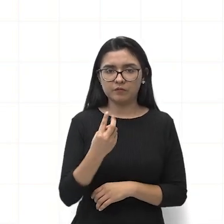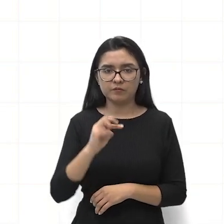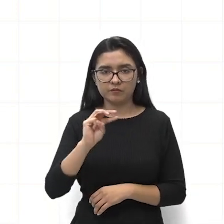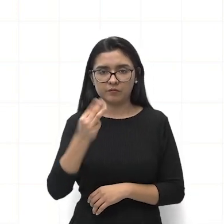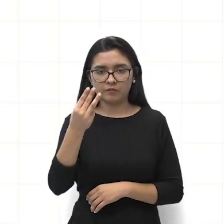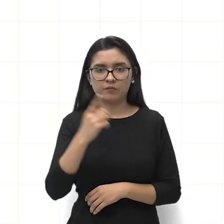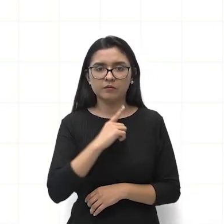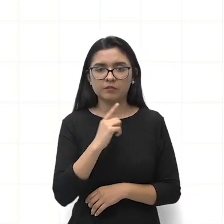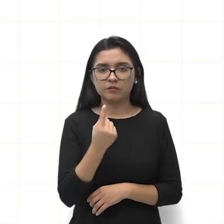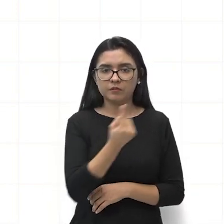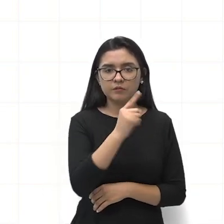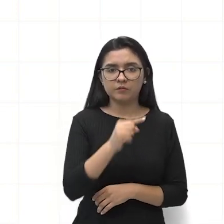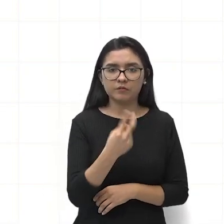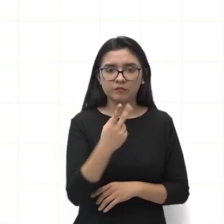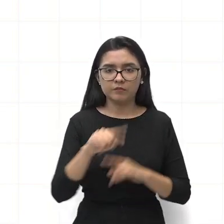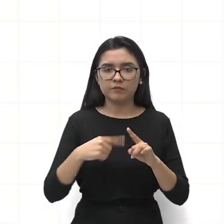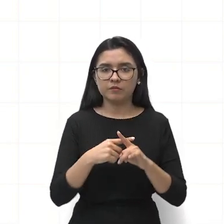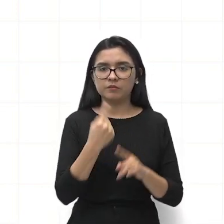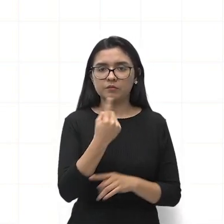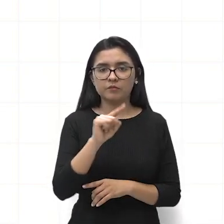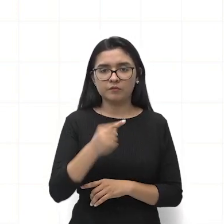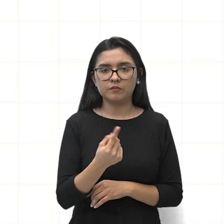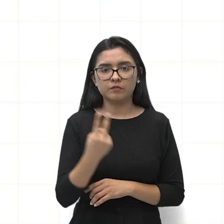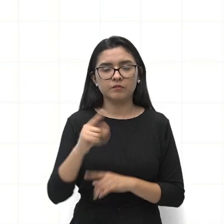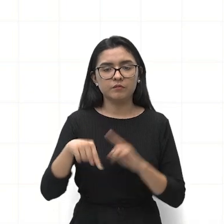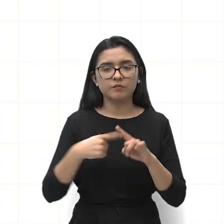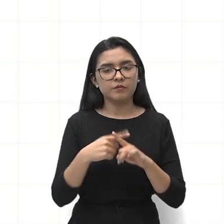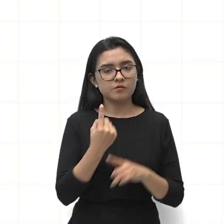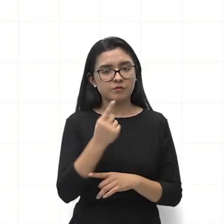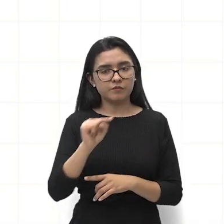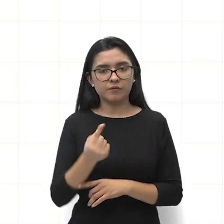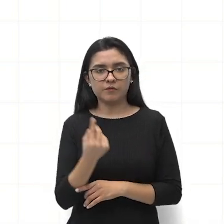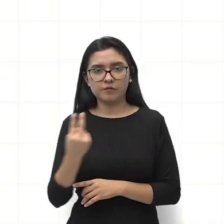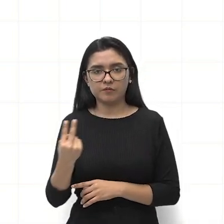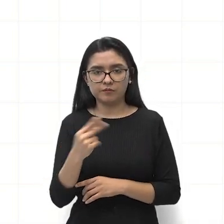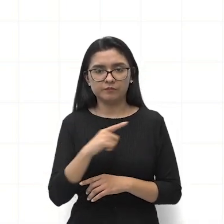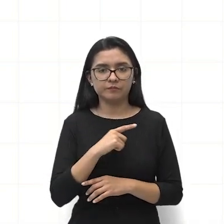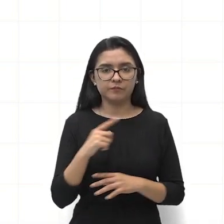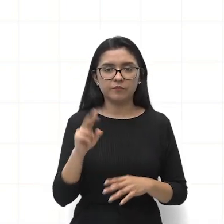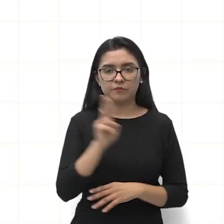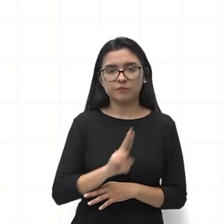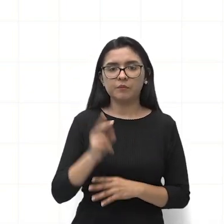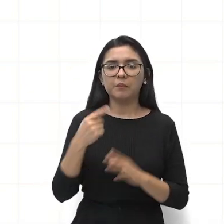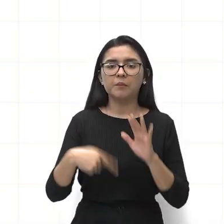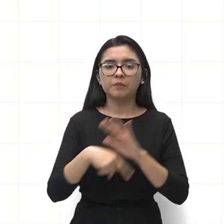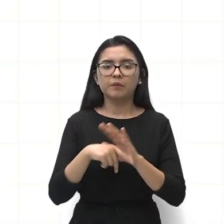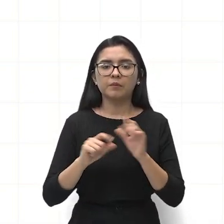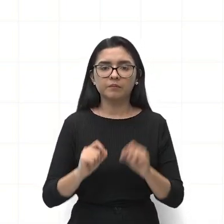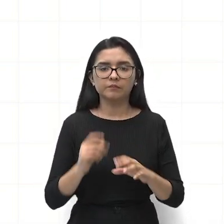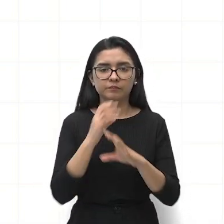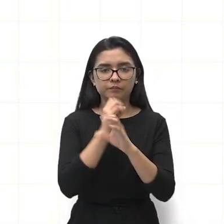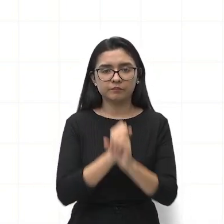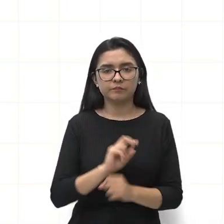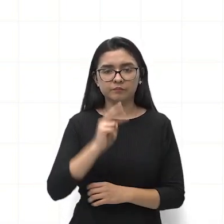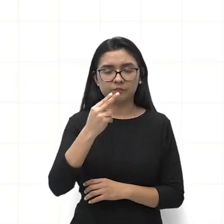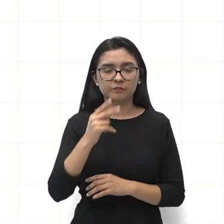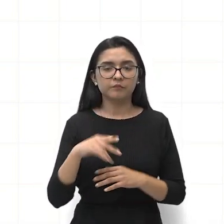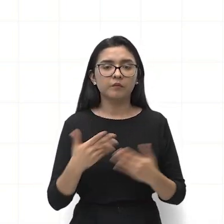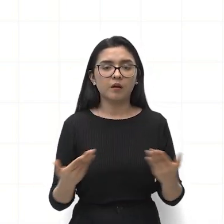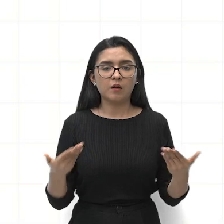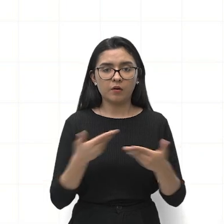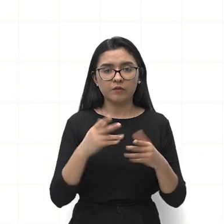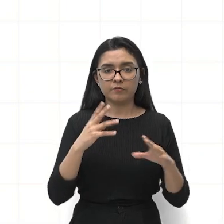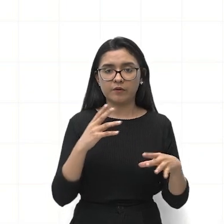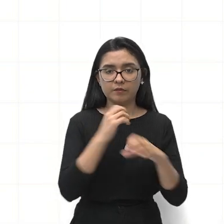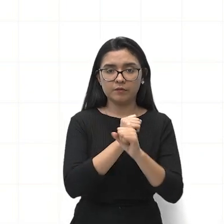tenho 1,2 que multiplica 1,2 que multiplica 1,2. Usando o algoritmo da potenciação, né? A gente multiplica